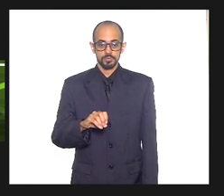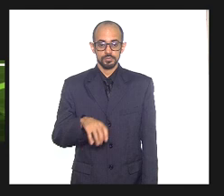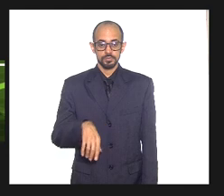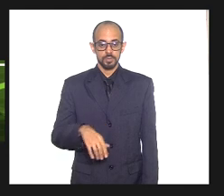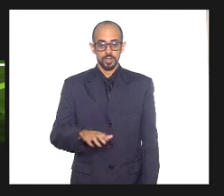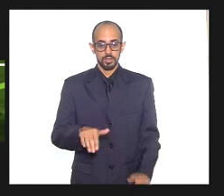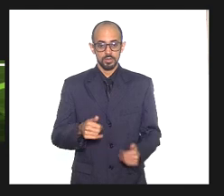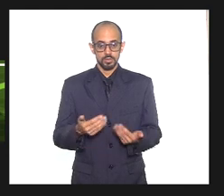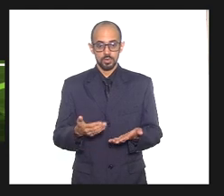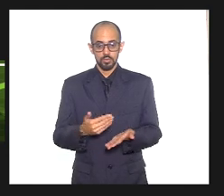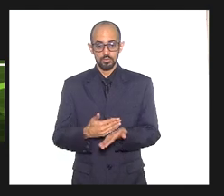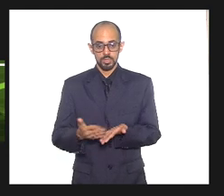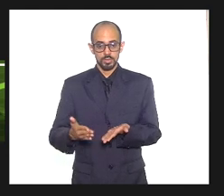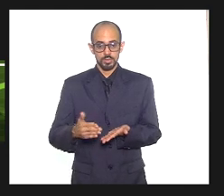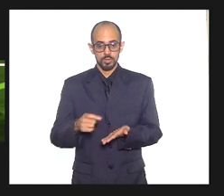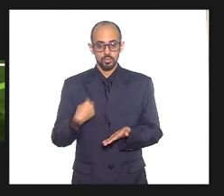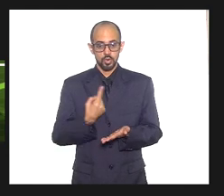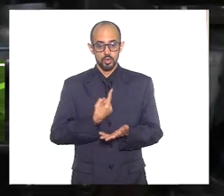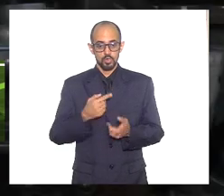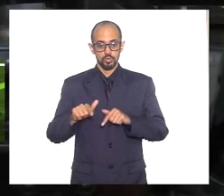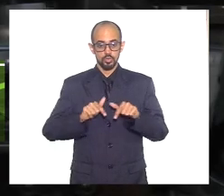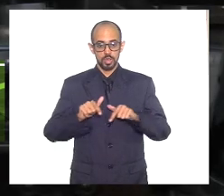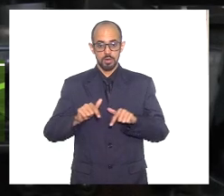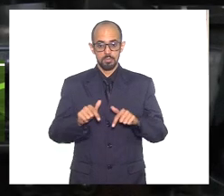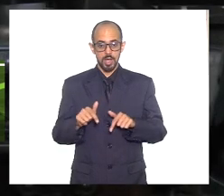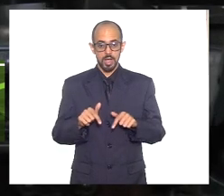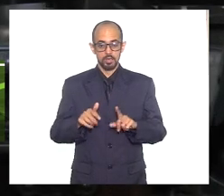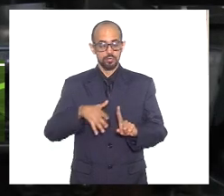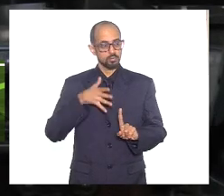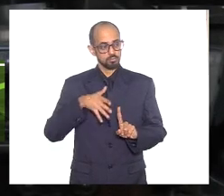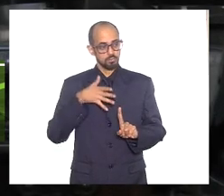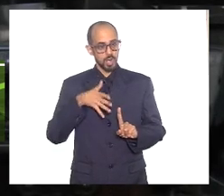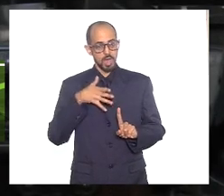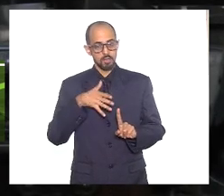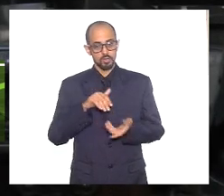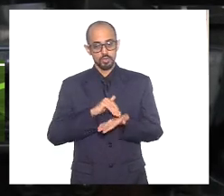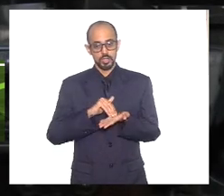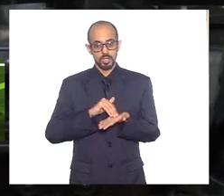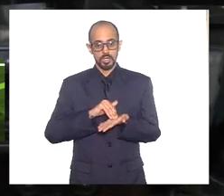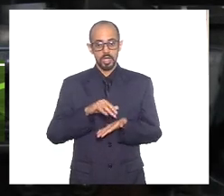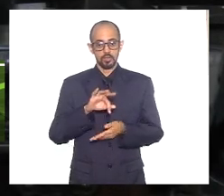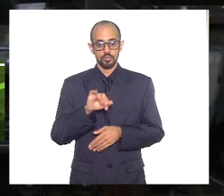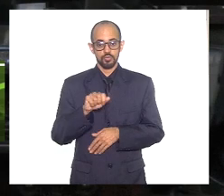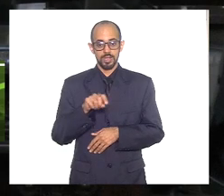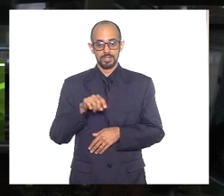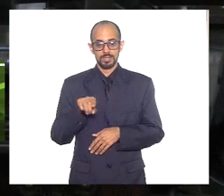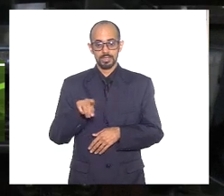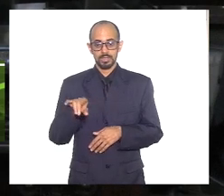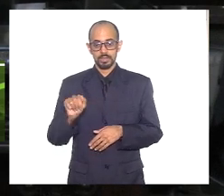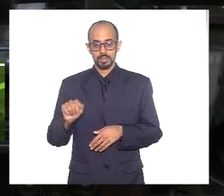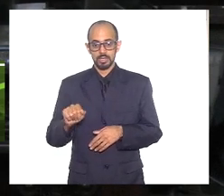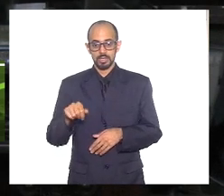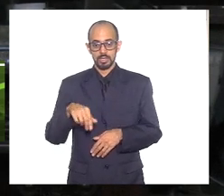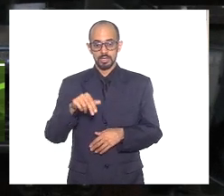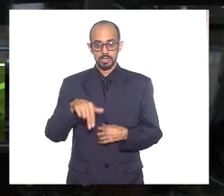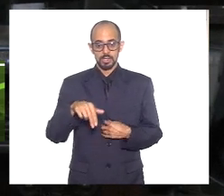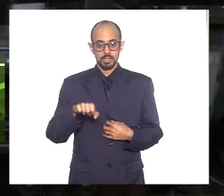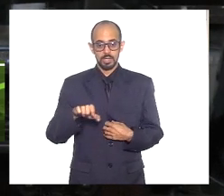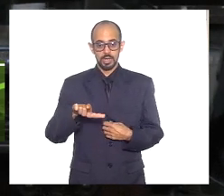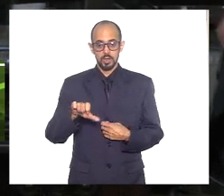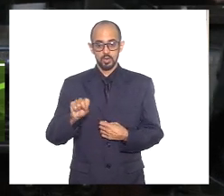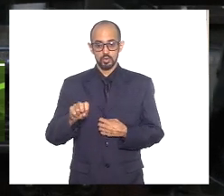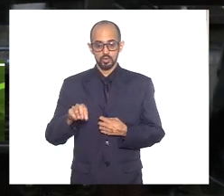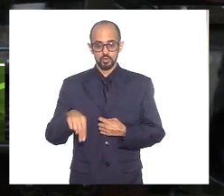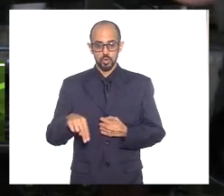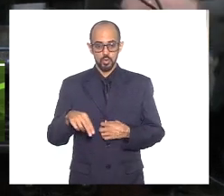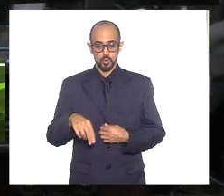dando início aos nossos trabalhos, passo a palavra ao secretário de Fazenda, senhor Nelson Monteiro, para que